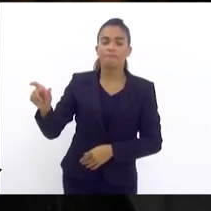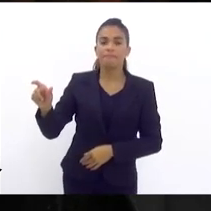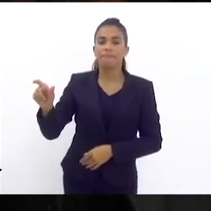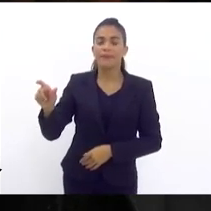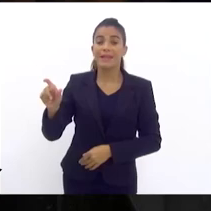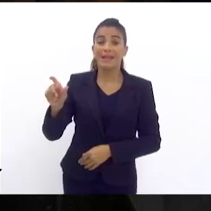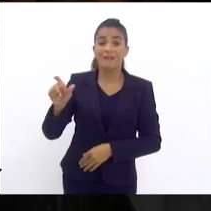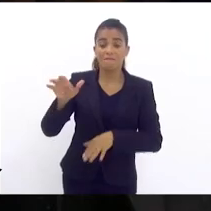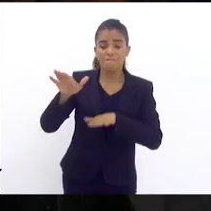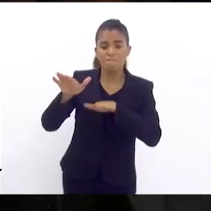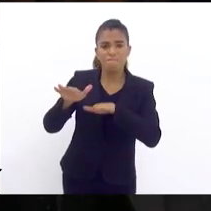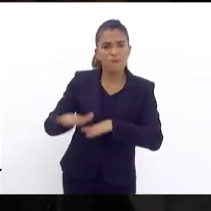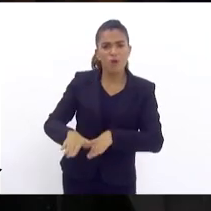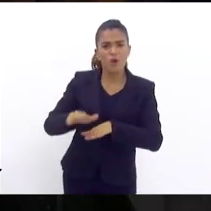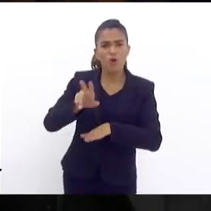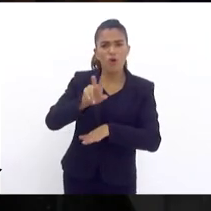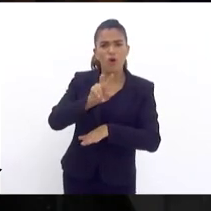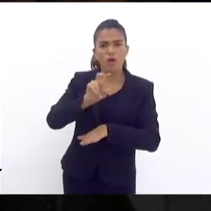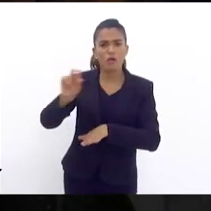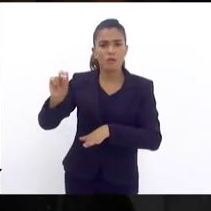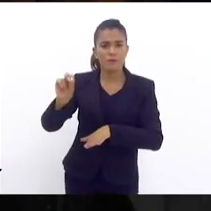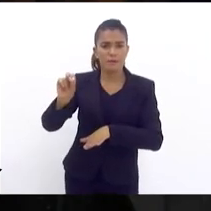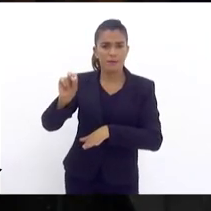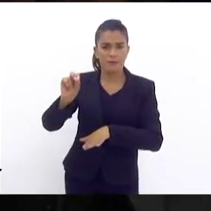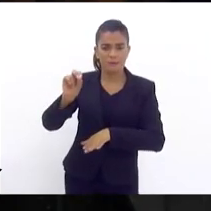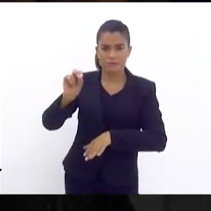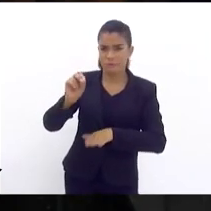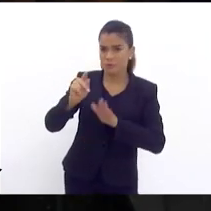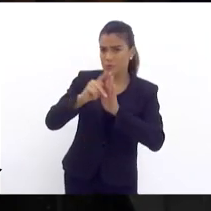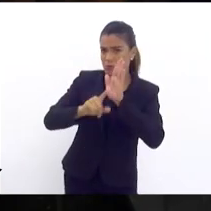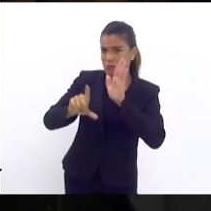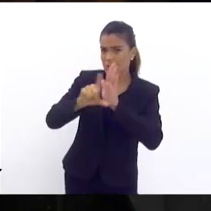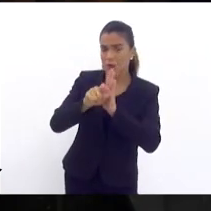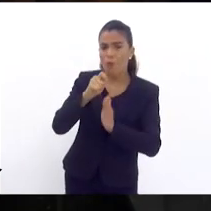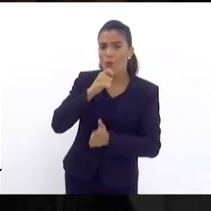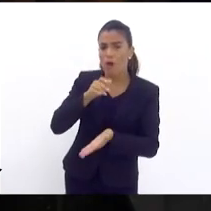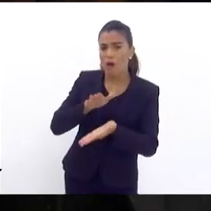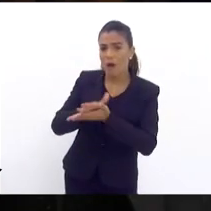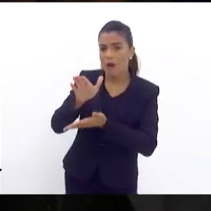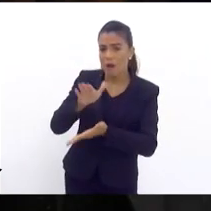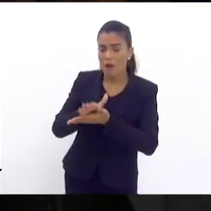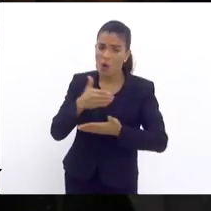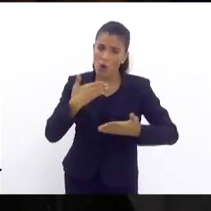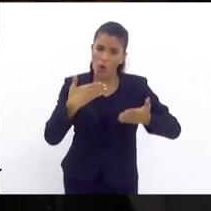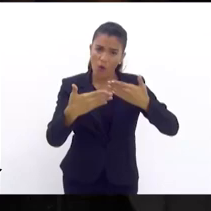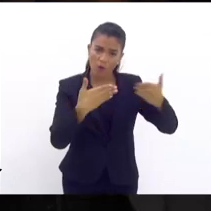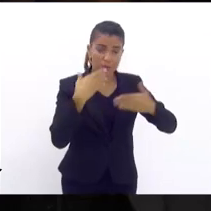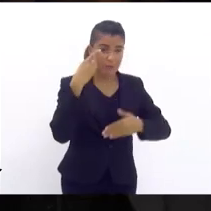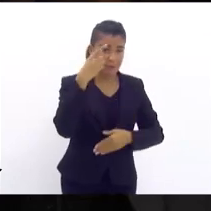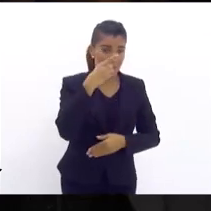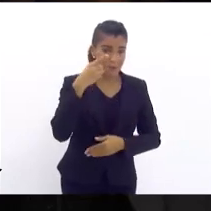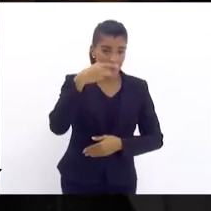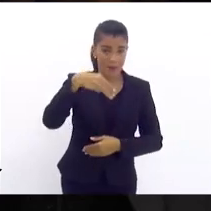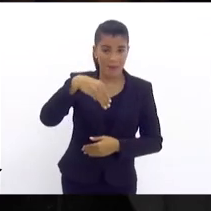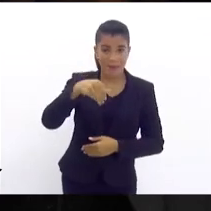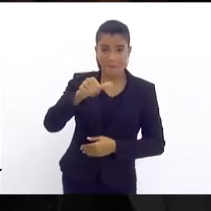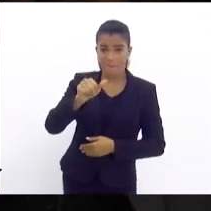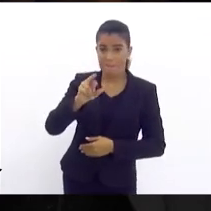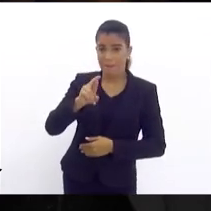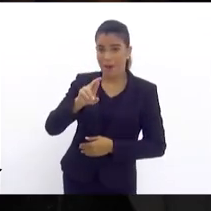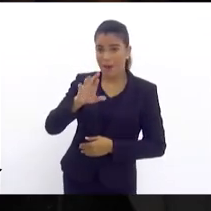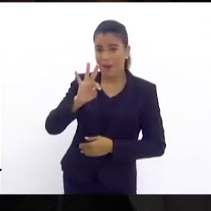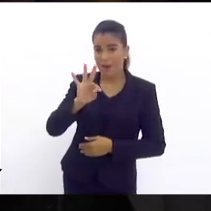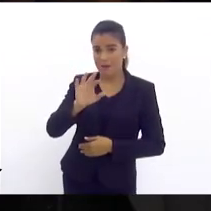500 projetos sem ser publicados eu tava ali com a deputada Marta Rocha e